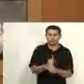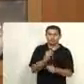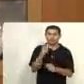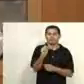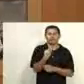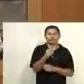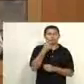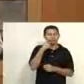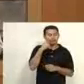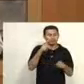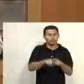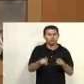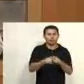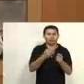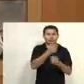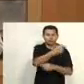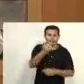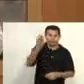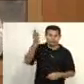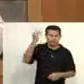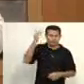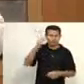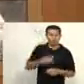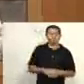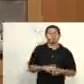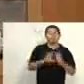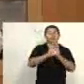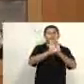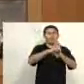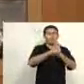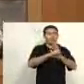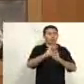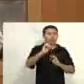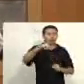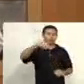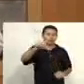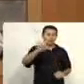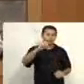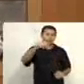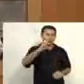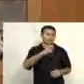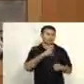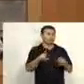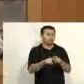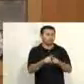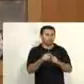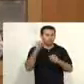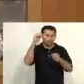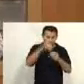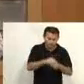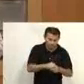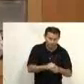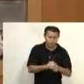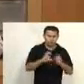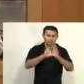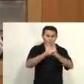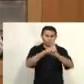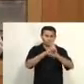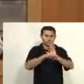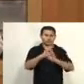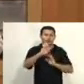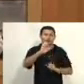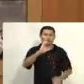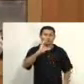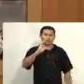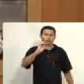que vimos também na semana passada. Então, o conceito de econometria, né, nos números índices também estão embutidos dentro do conceito de